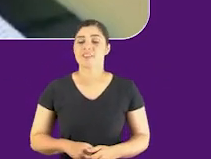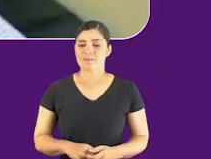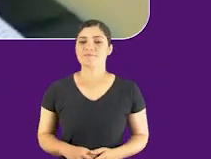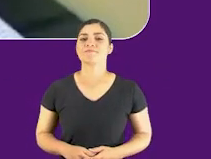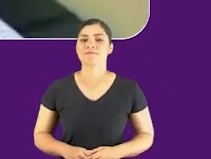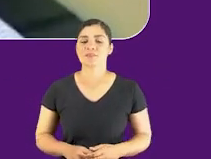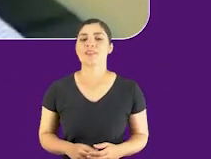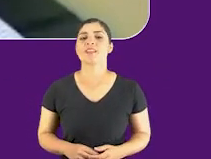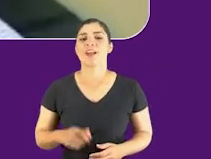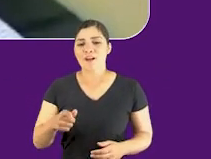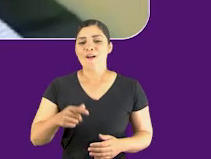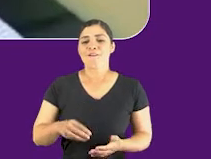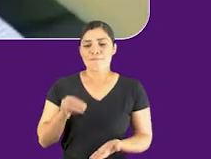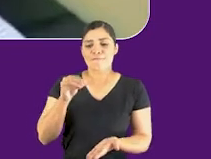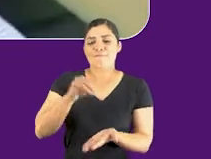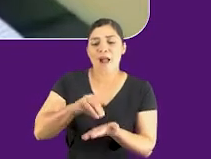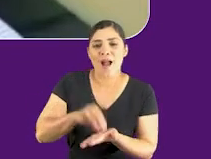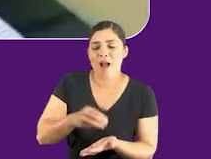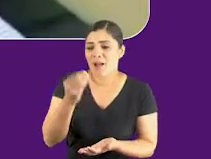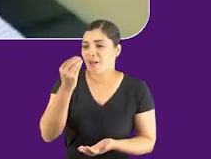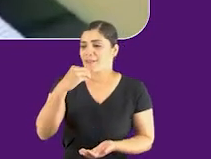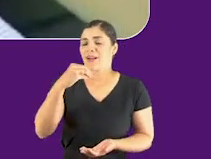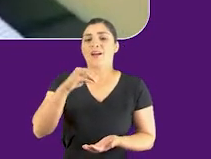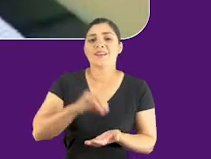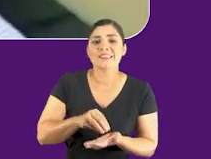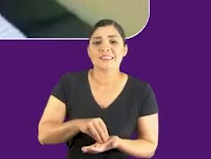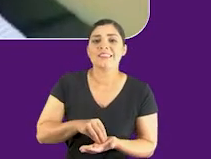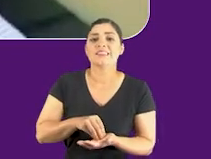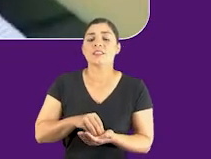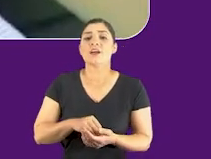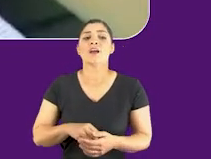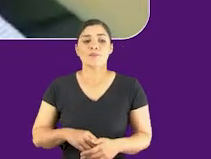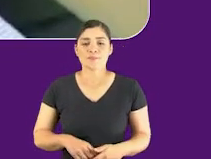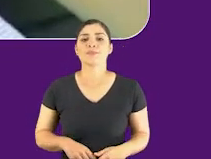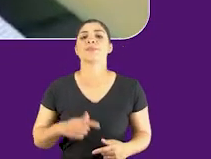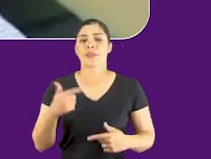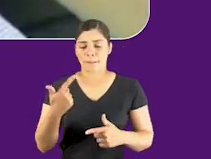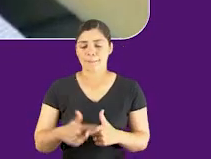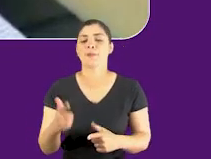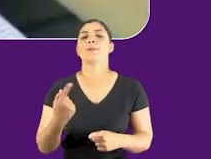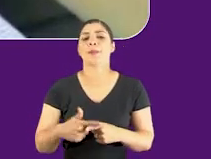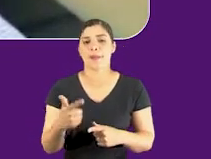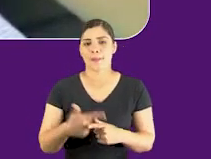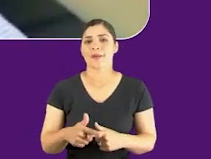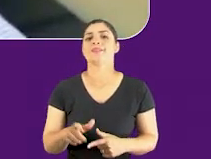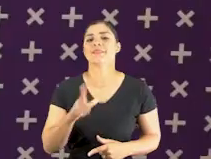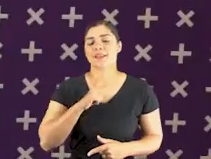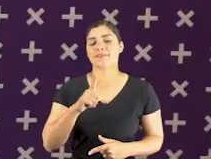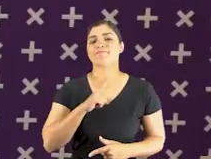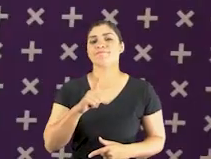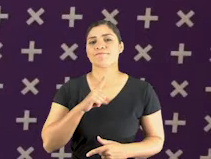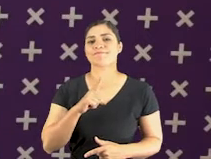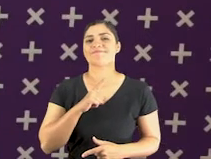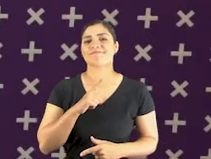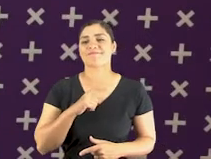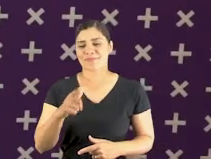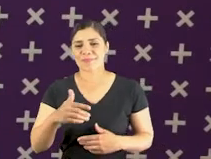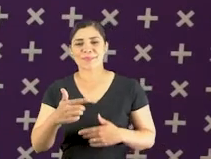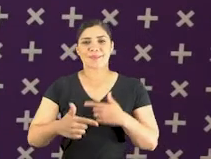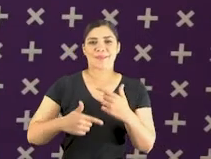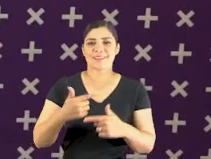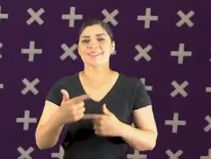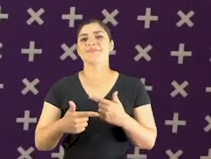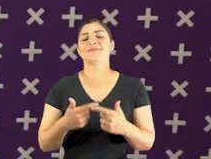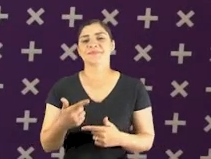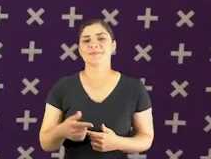depois da manhã quando você começa a falhar você começa a ter ter problemas ou não sei se eu te respondi eu dei